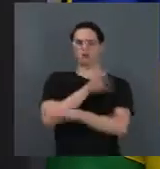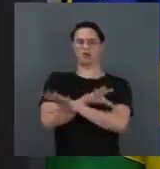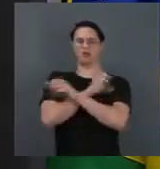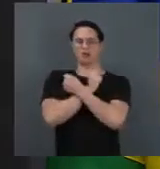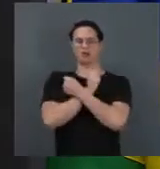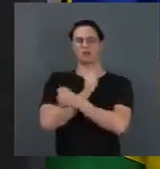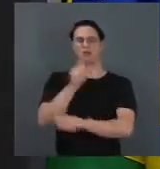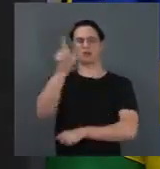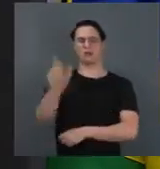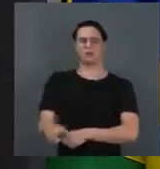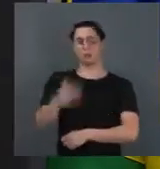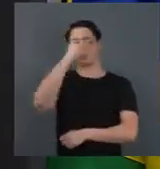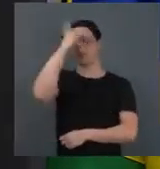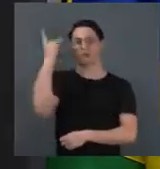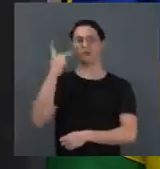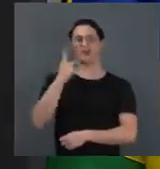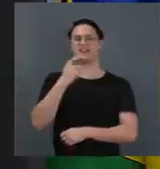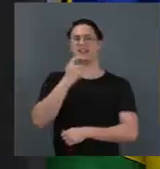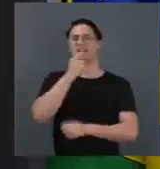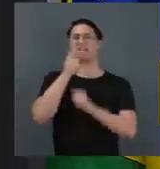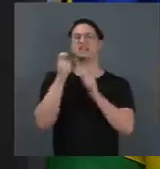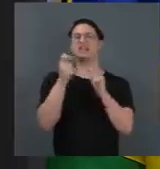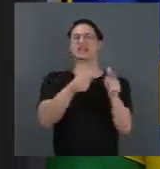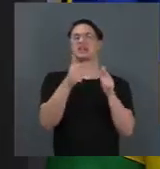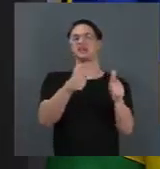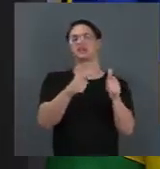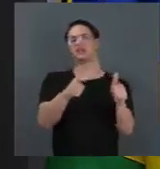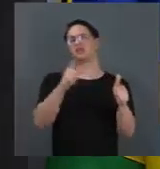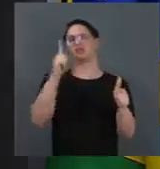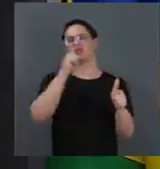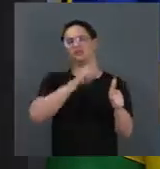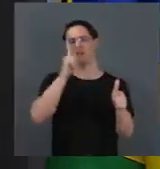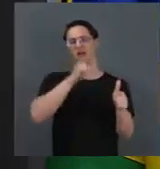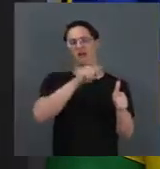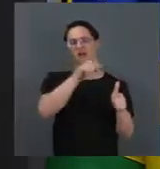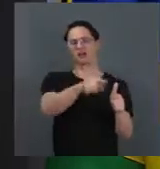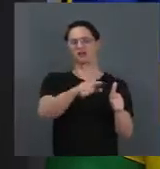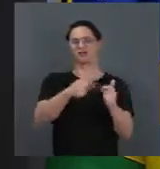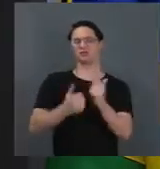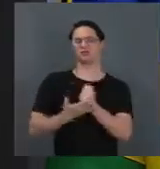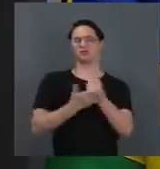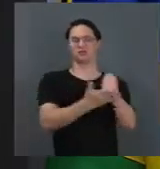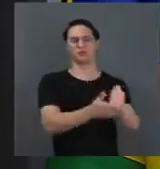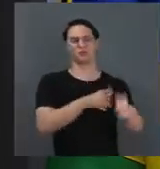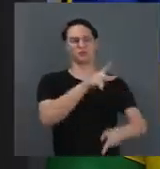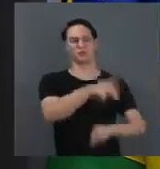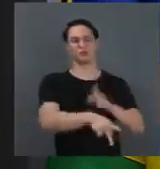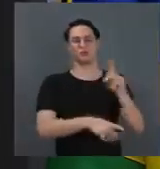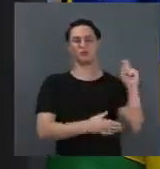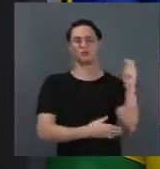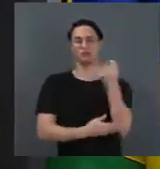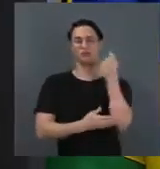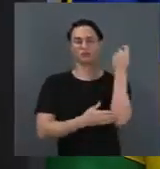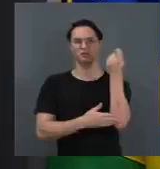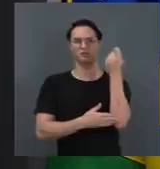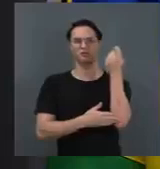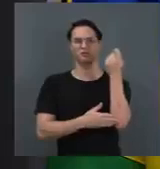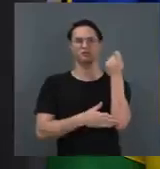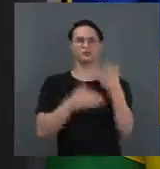às falhas governamentais no socorro aos nossos irmãos, nossas irmãs gaúchos.